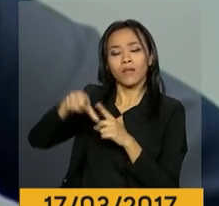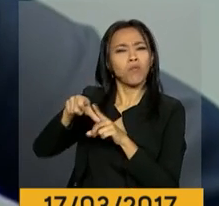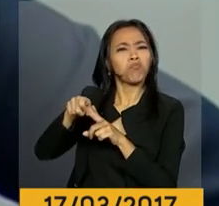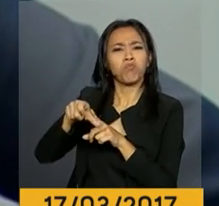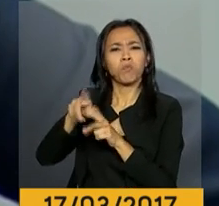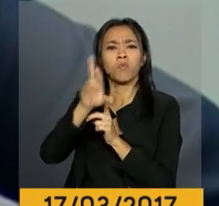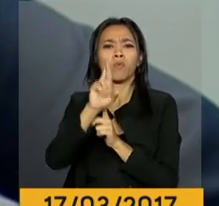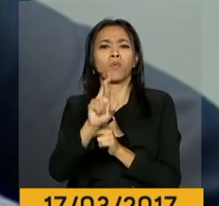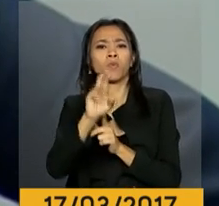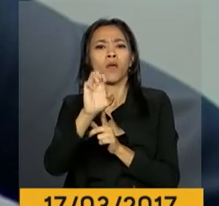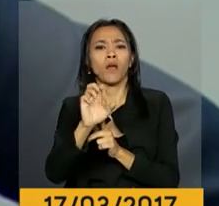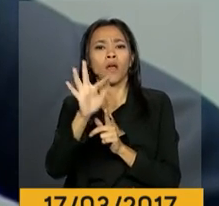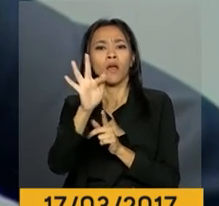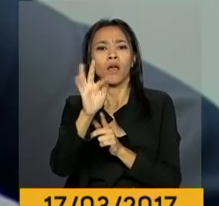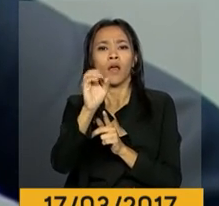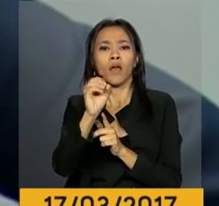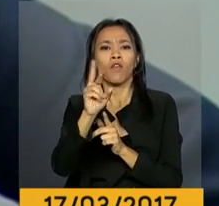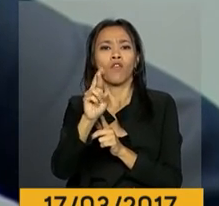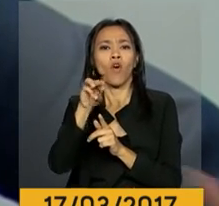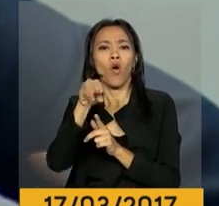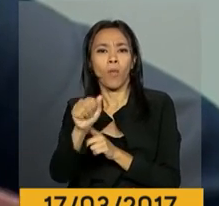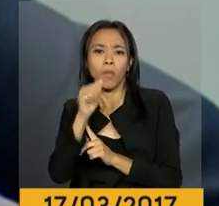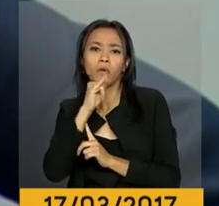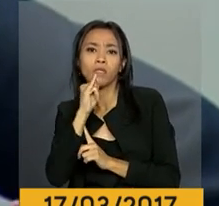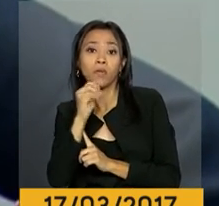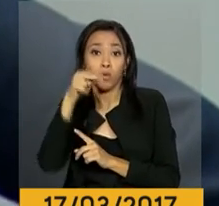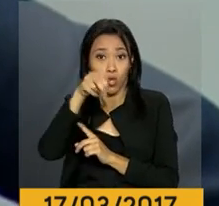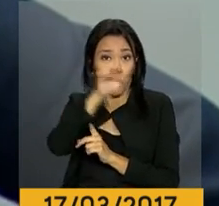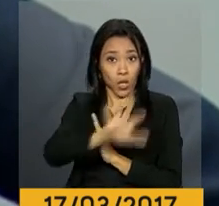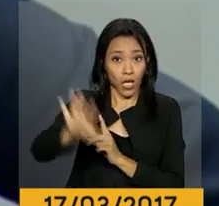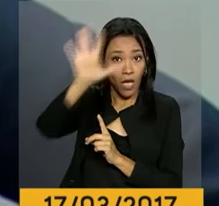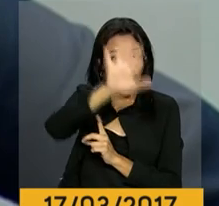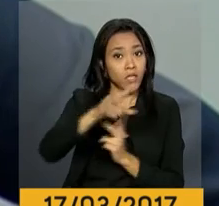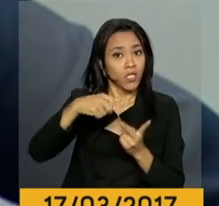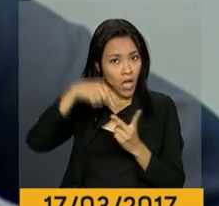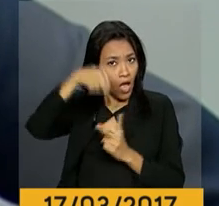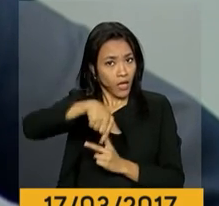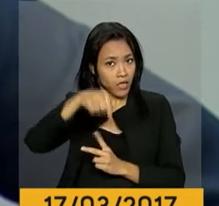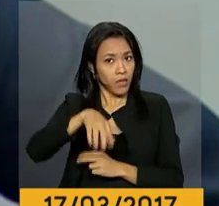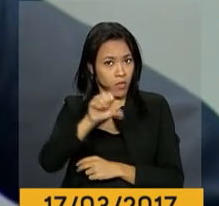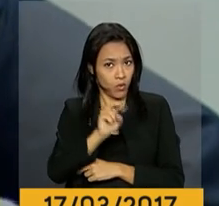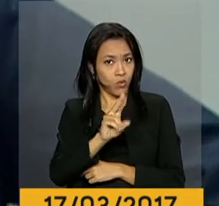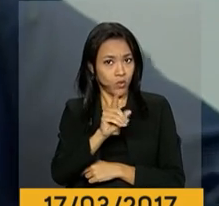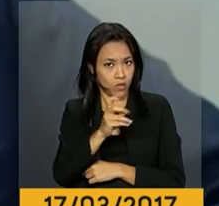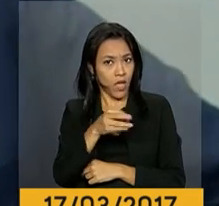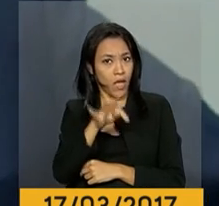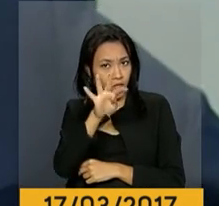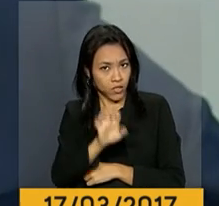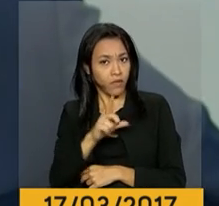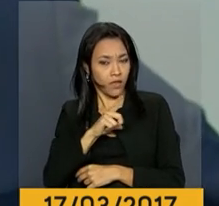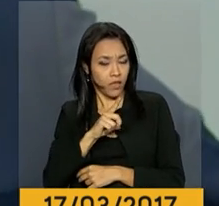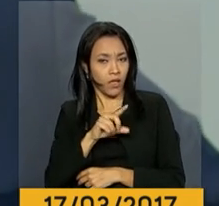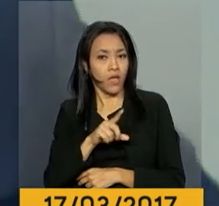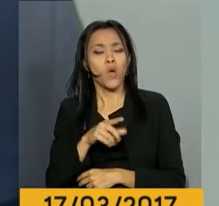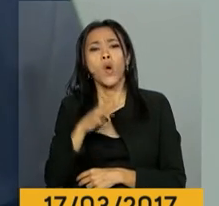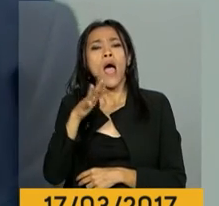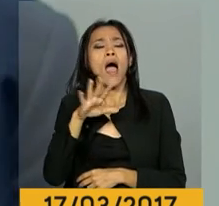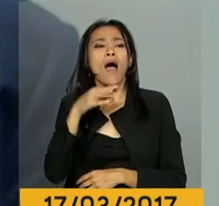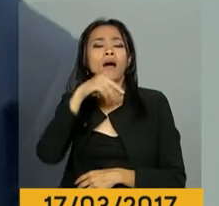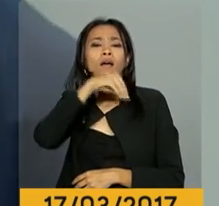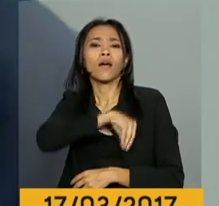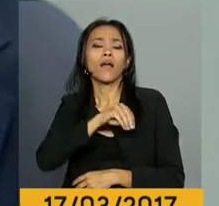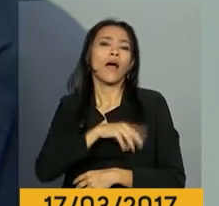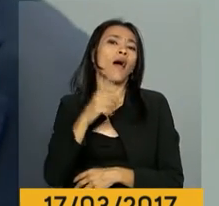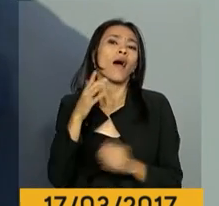coisa singela, mas lá no Nordeste, por exemplo, e aqui também terá uma repercussão extraordinária, a pessoa que ganha até R$